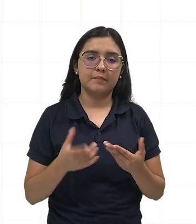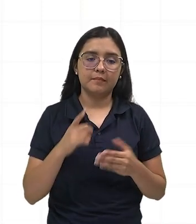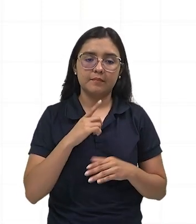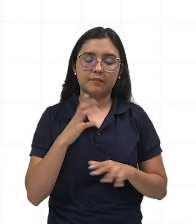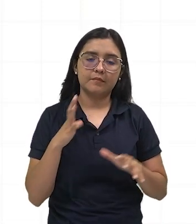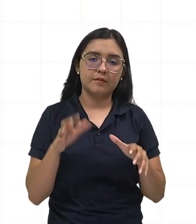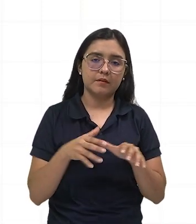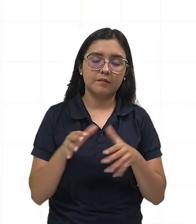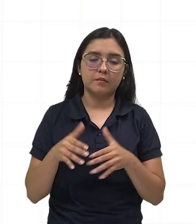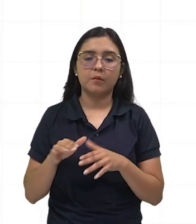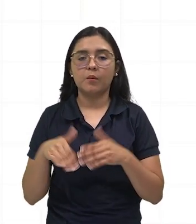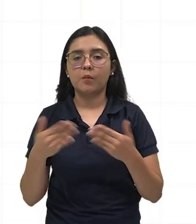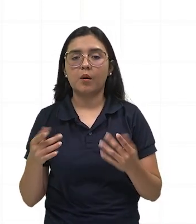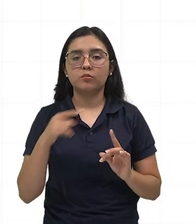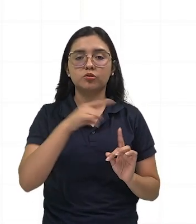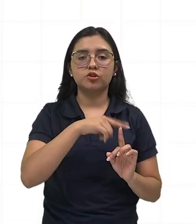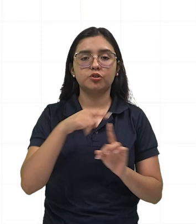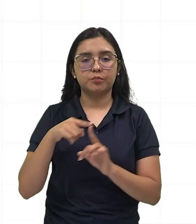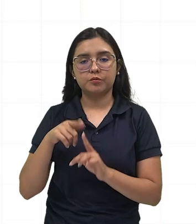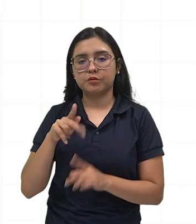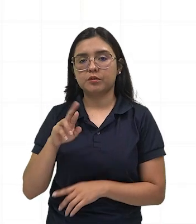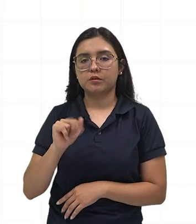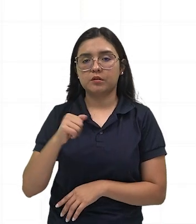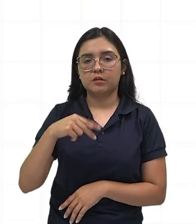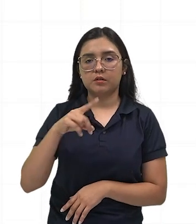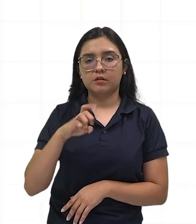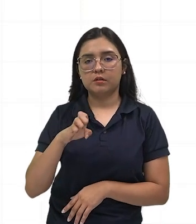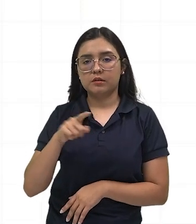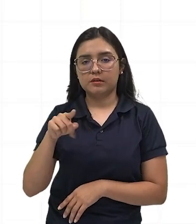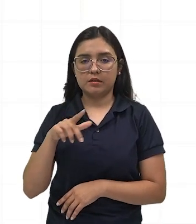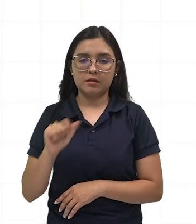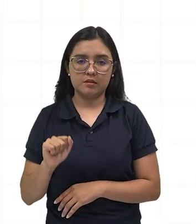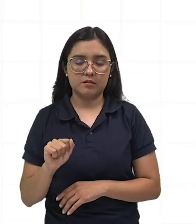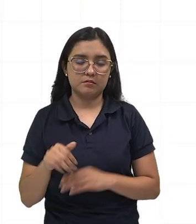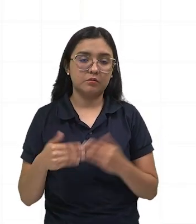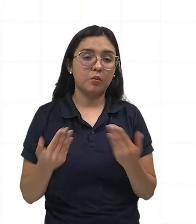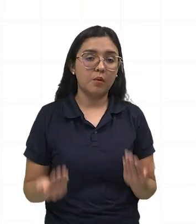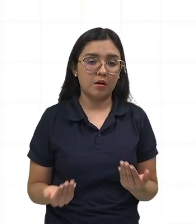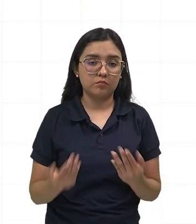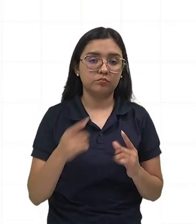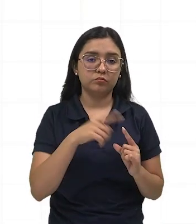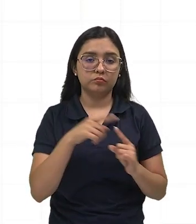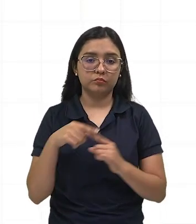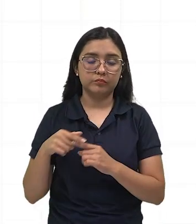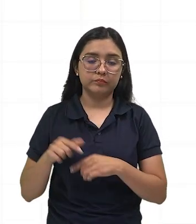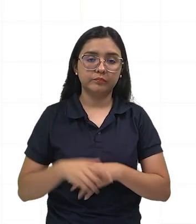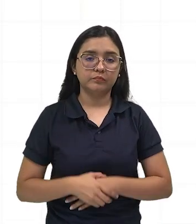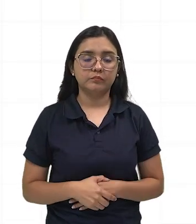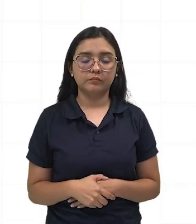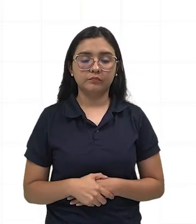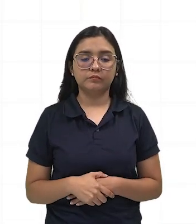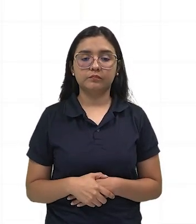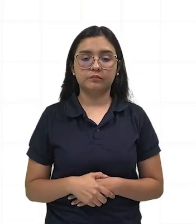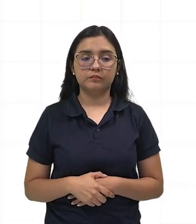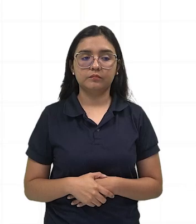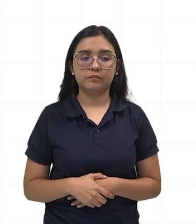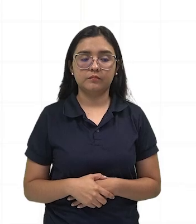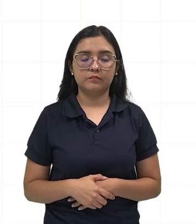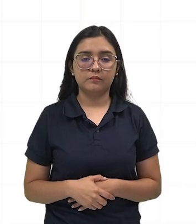classificar, né? Se você está diante de uma grandeza diretamente proporcional ou